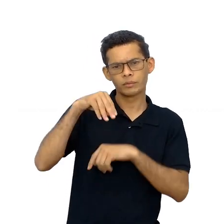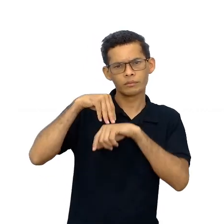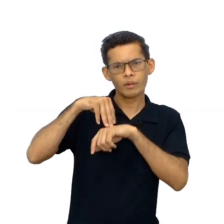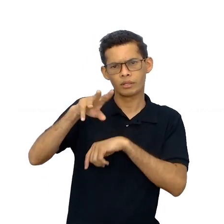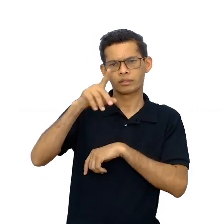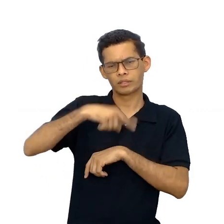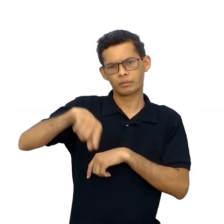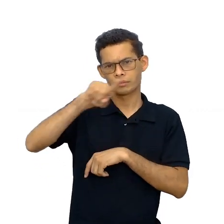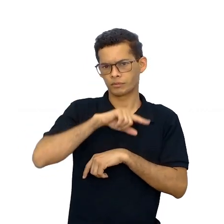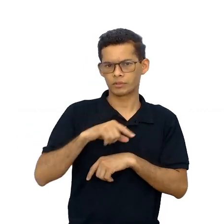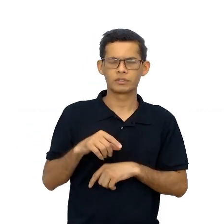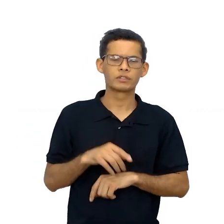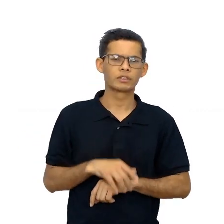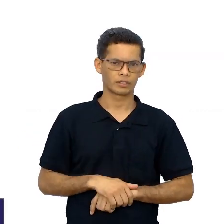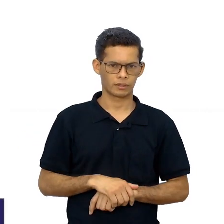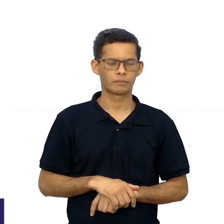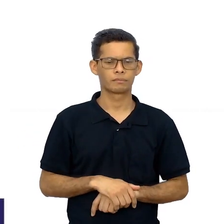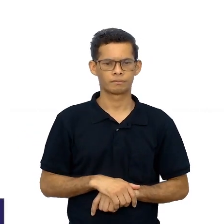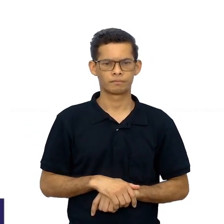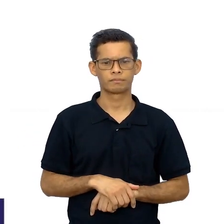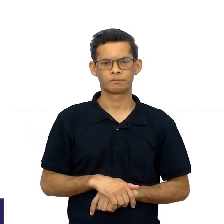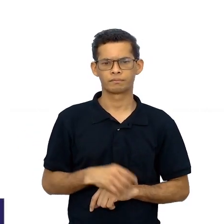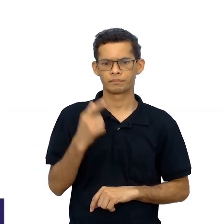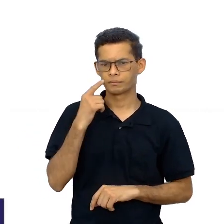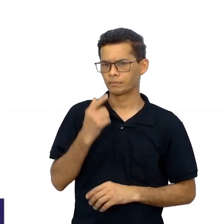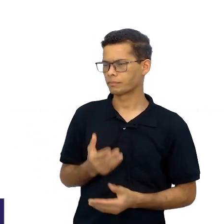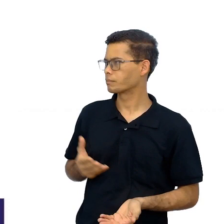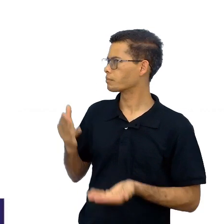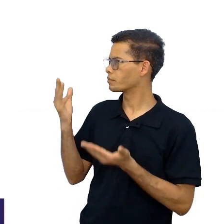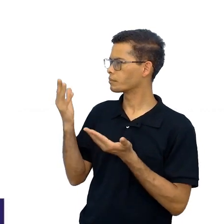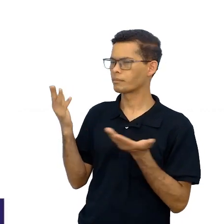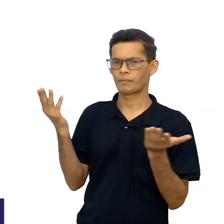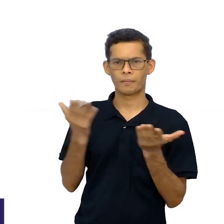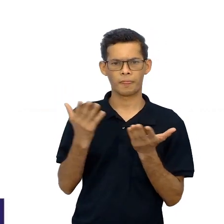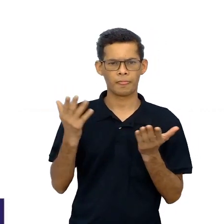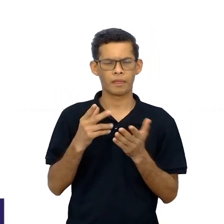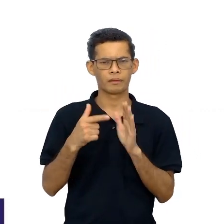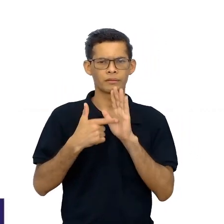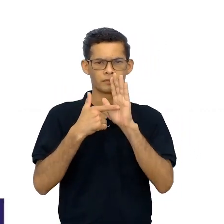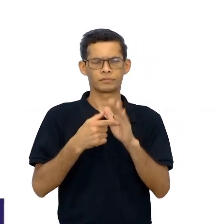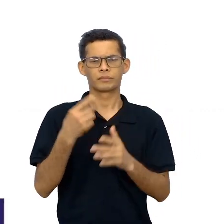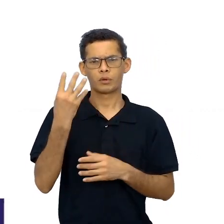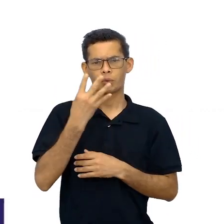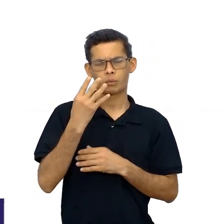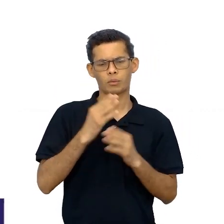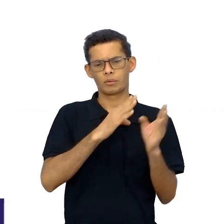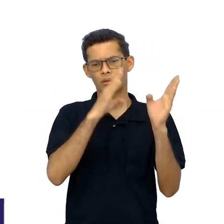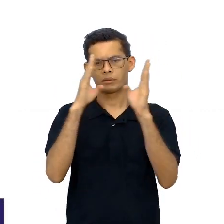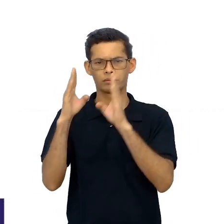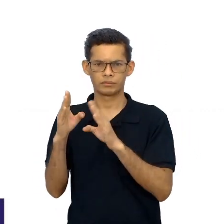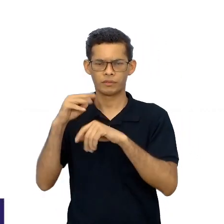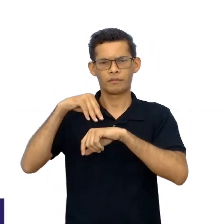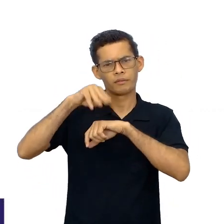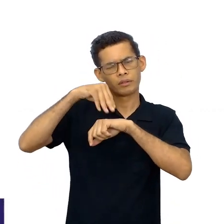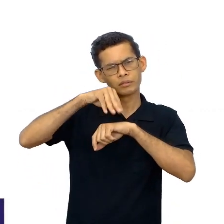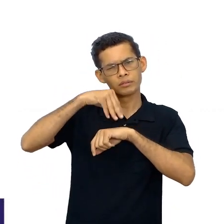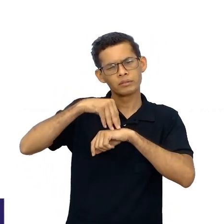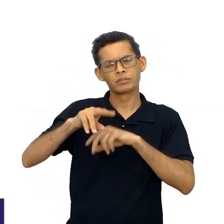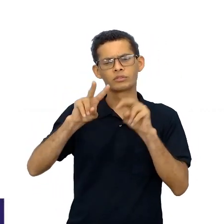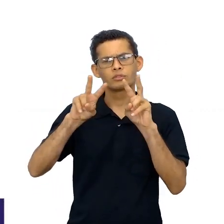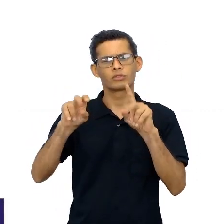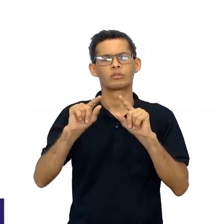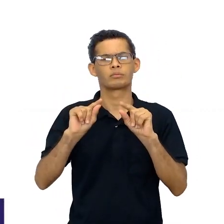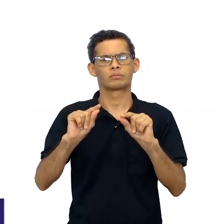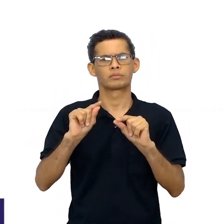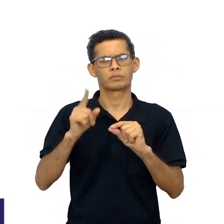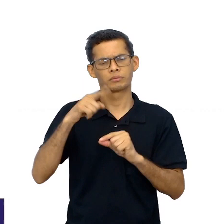sugestão para vocês, tá bom? Aqui a gente vai apresentar brevemente para vocês algumas sugestões